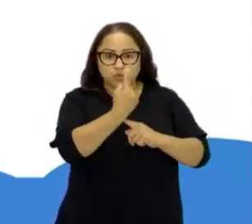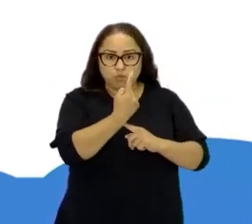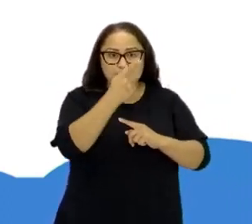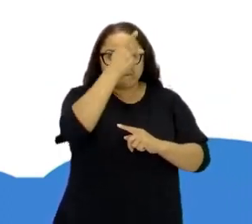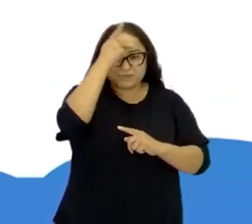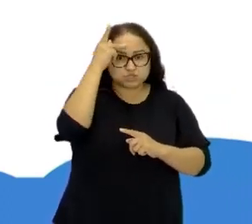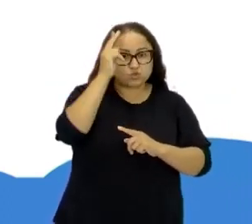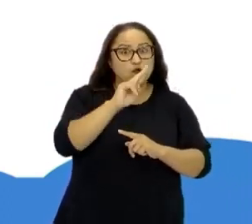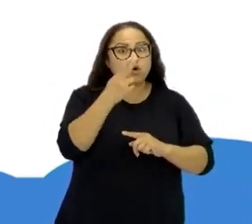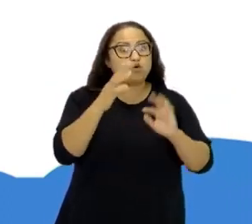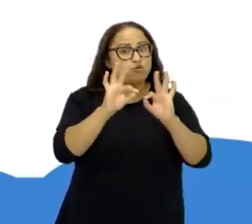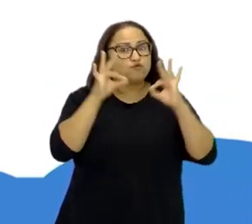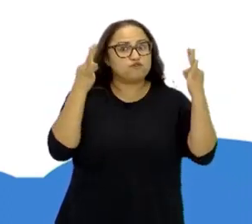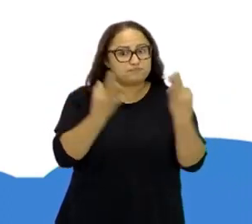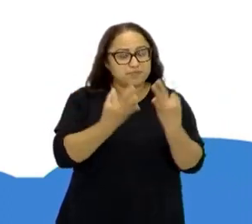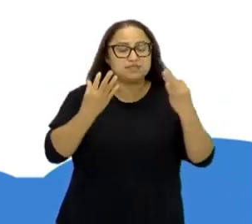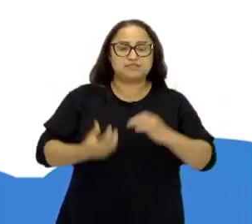família.